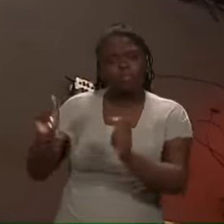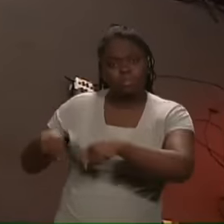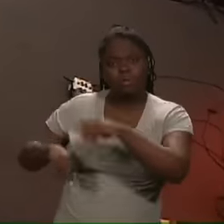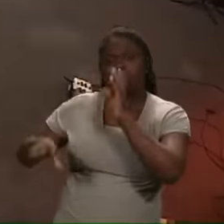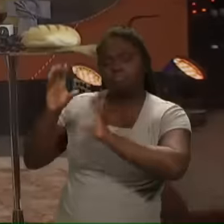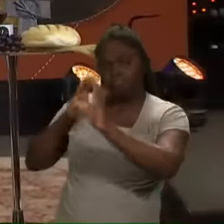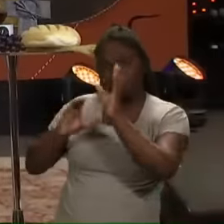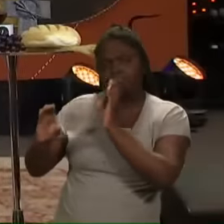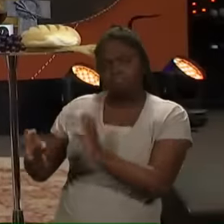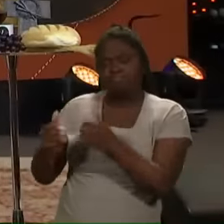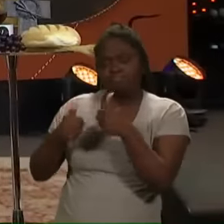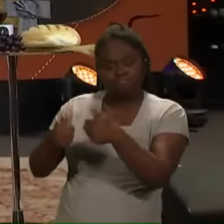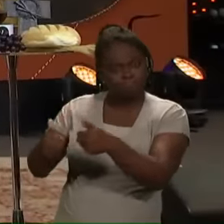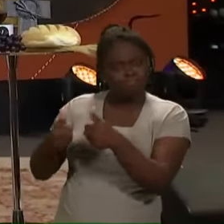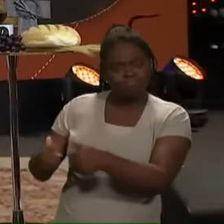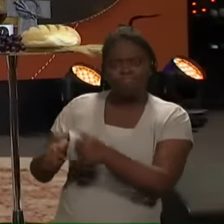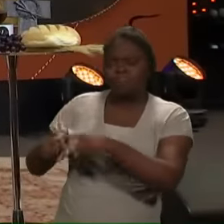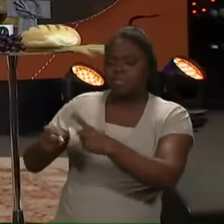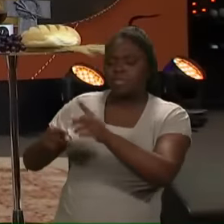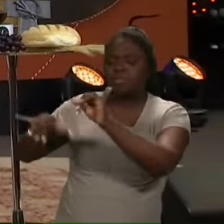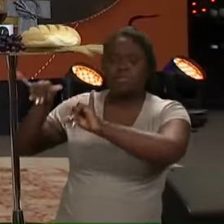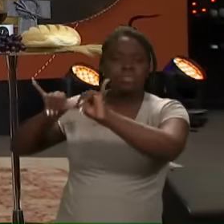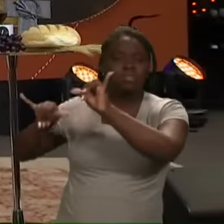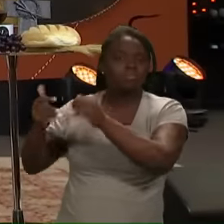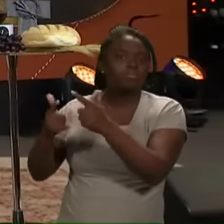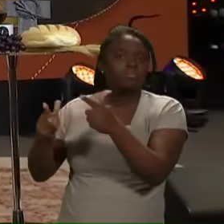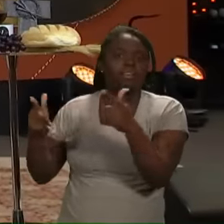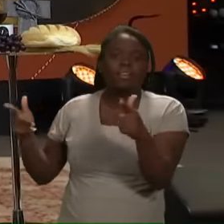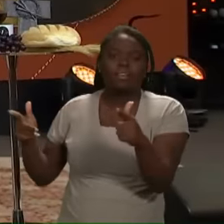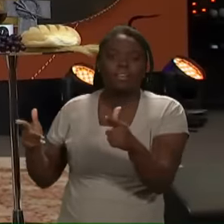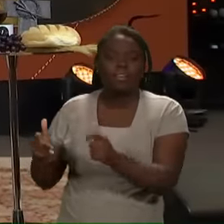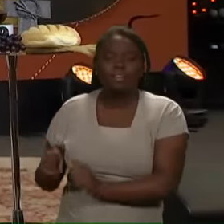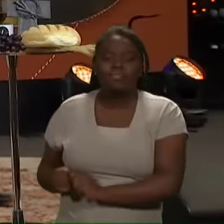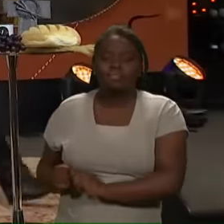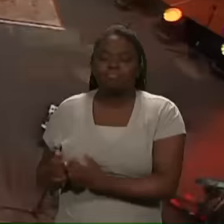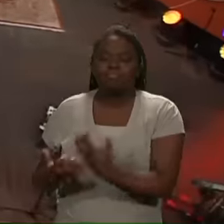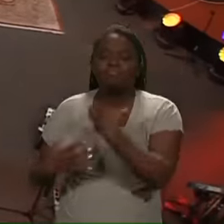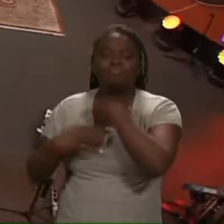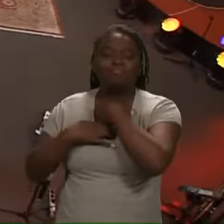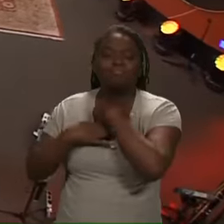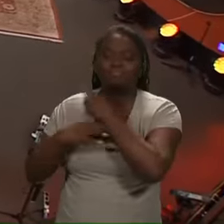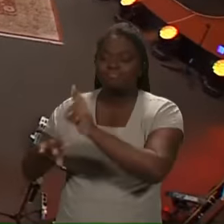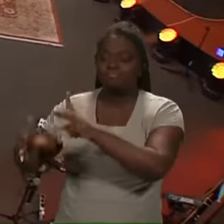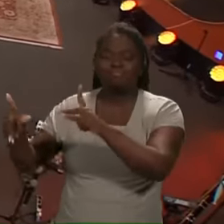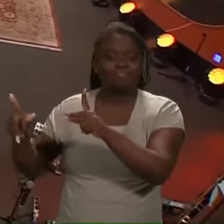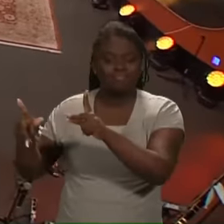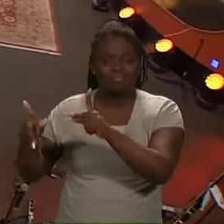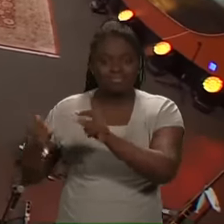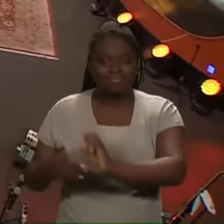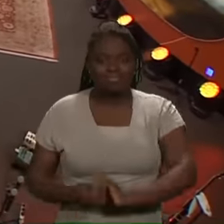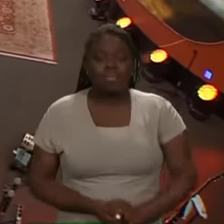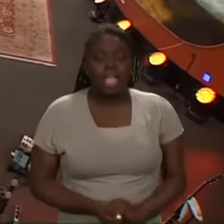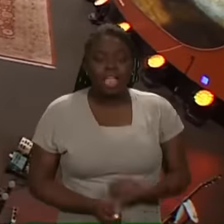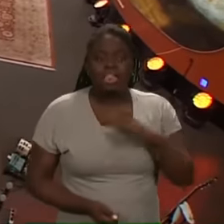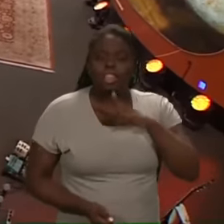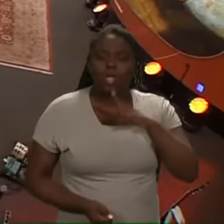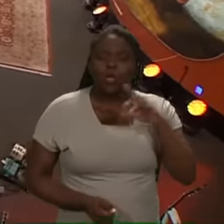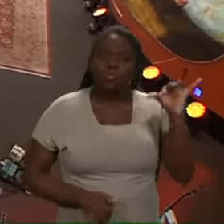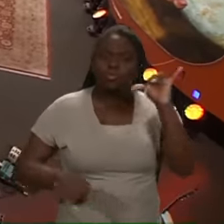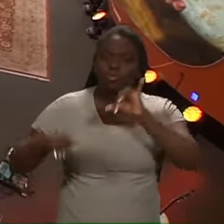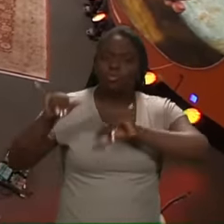muito bonito, mas se ele não tem a unção, o impacto é diferente. A